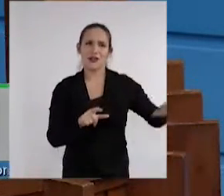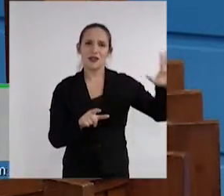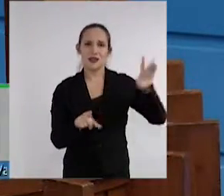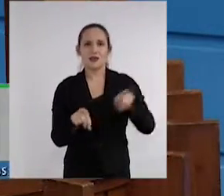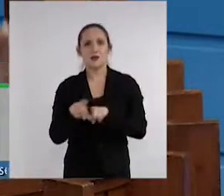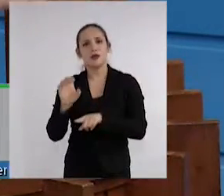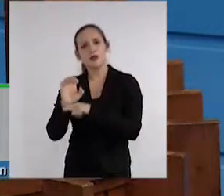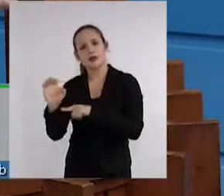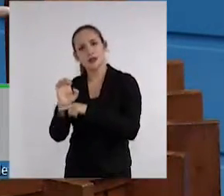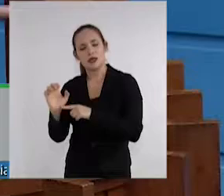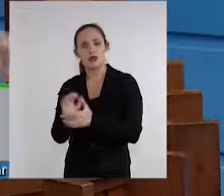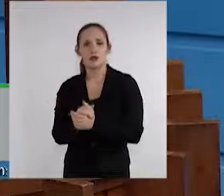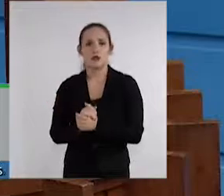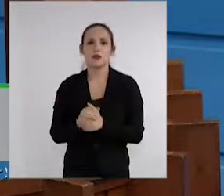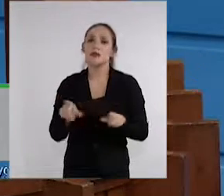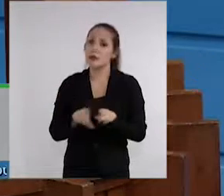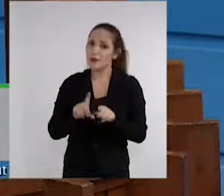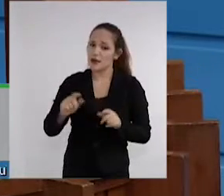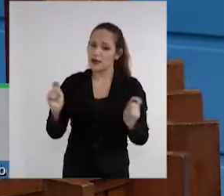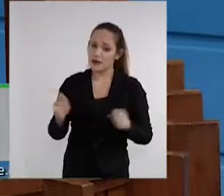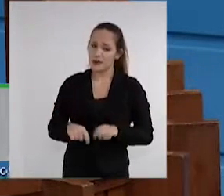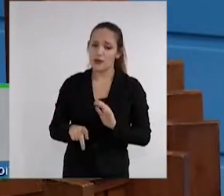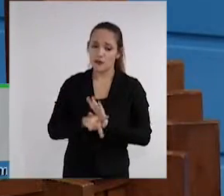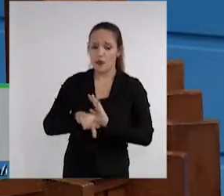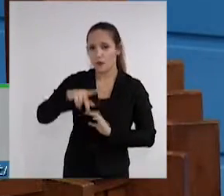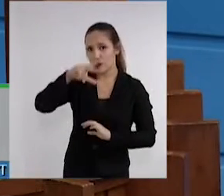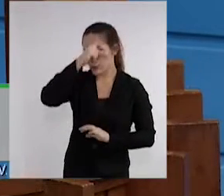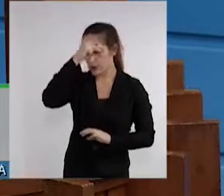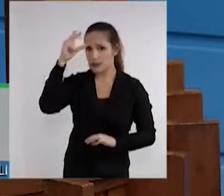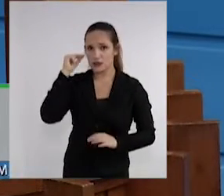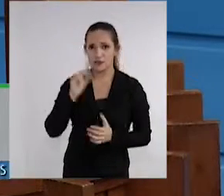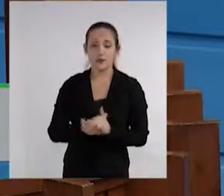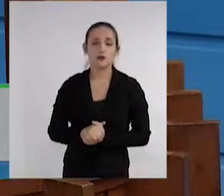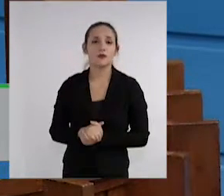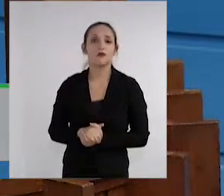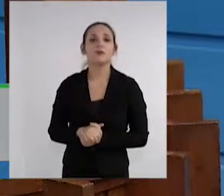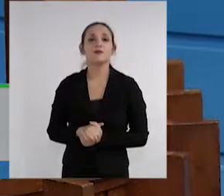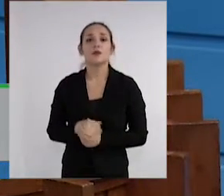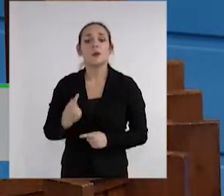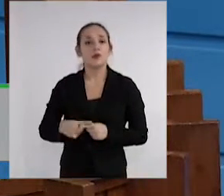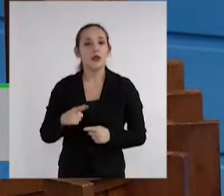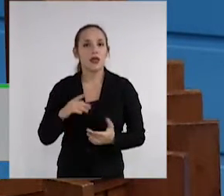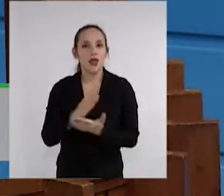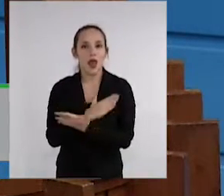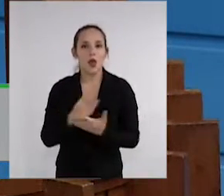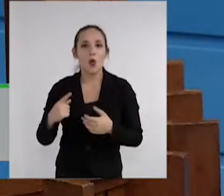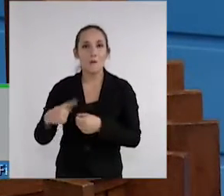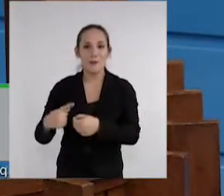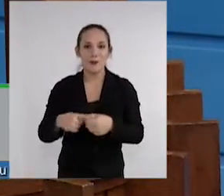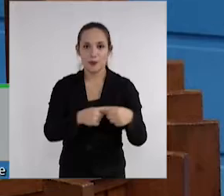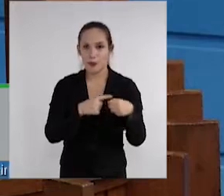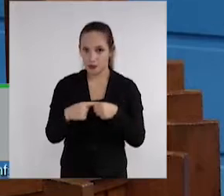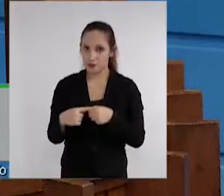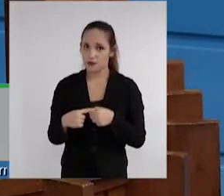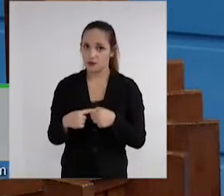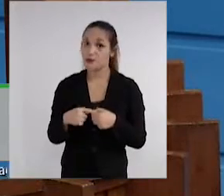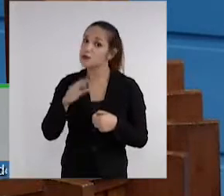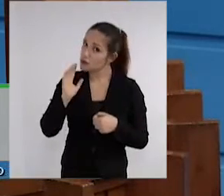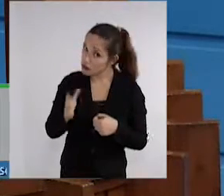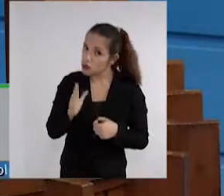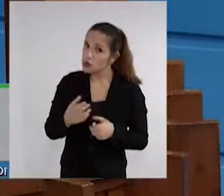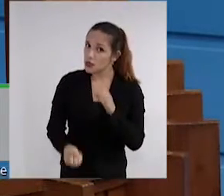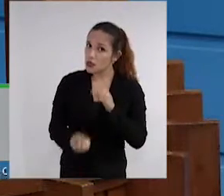âmbito estadual e até de competência municipal também, porque nós temos alguns municípios que, inclusive, já